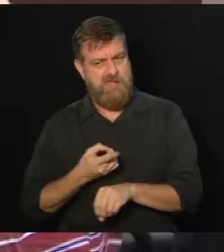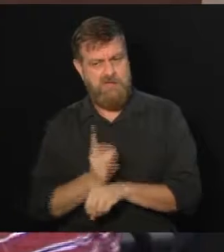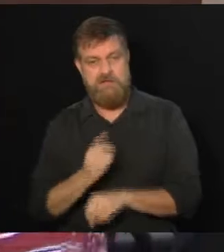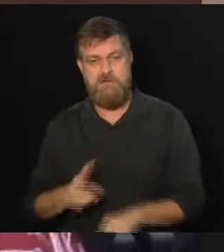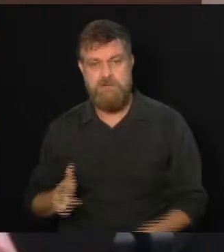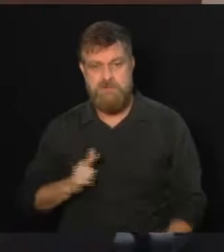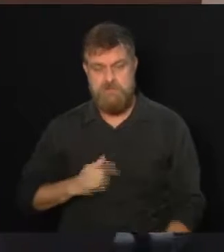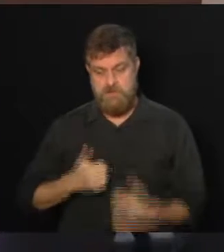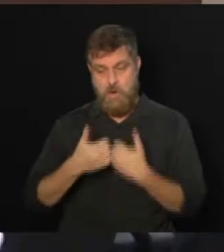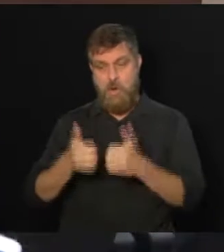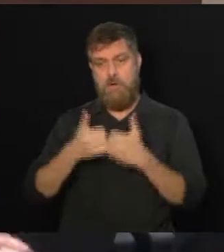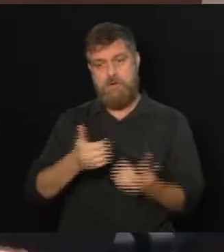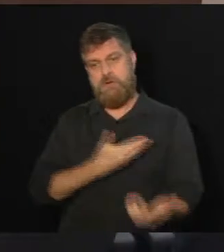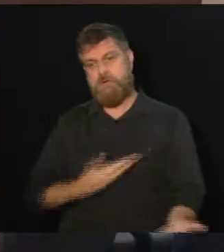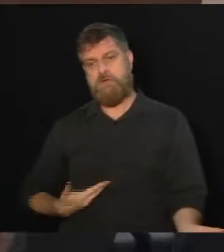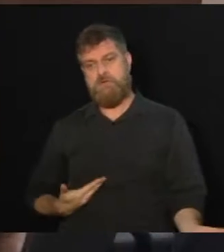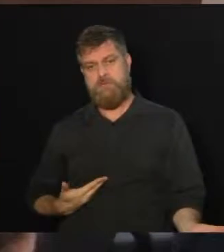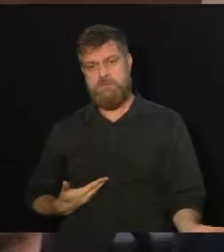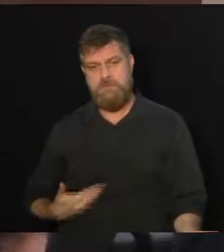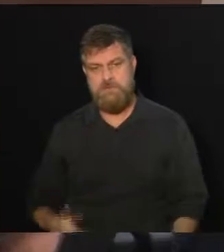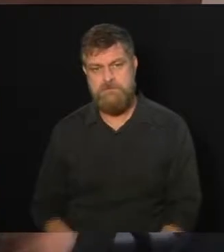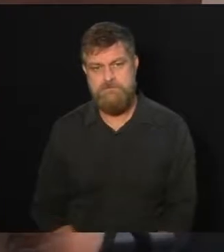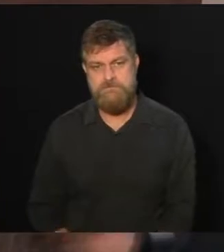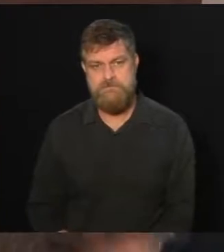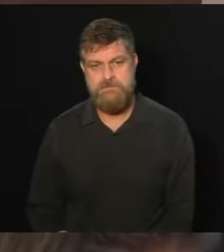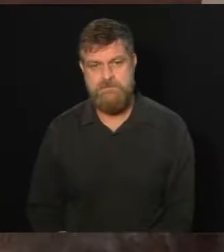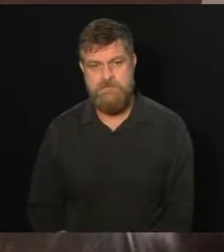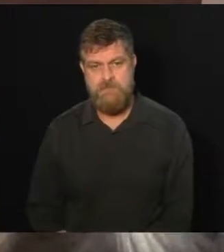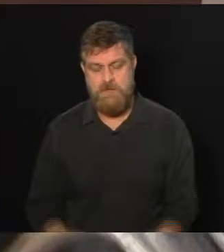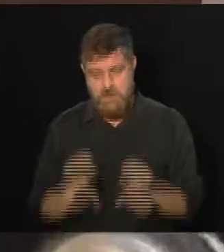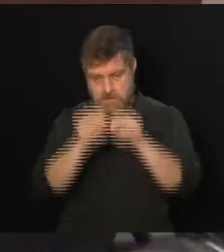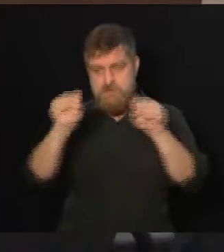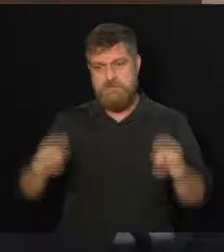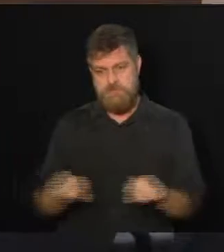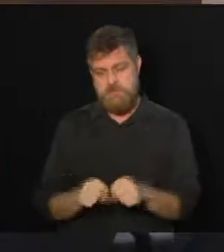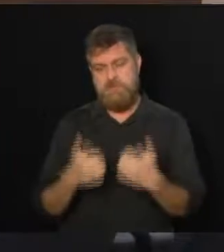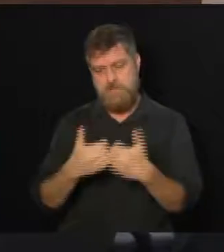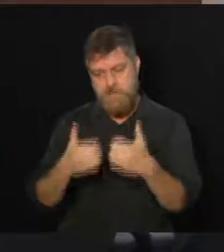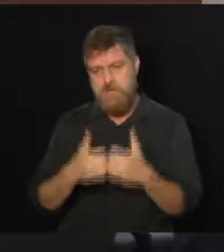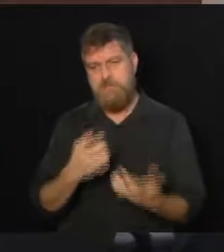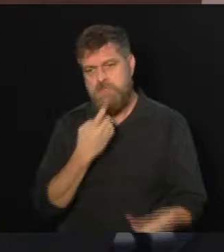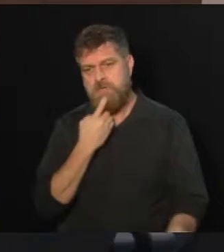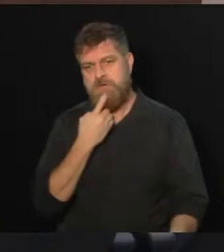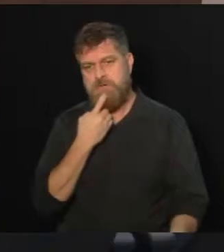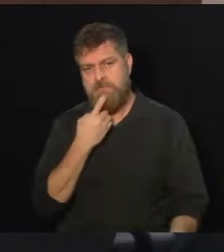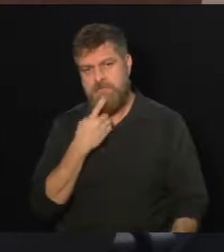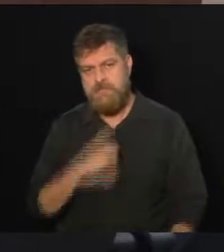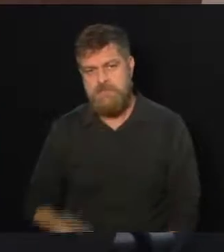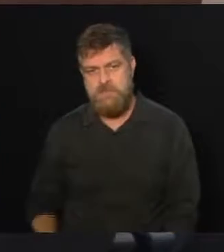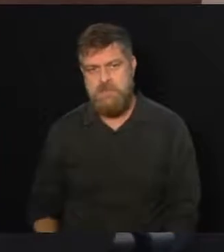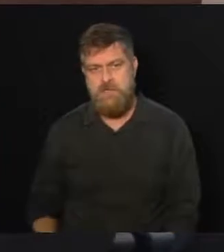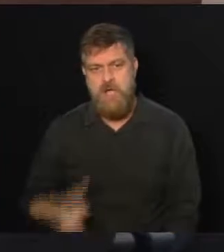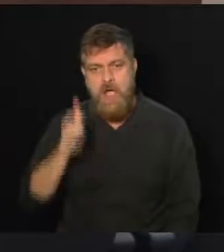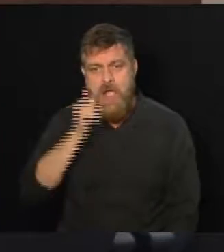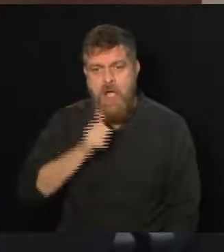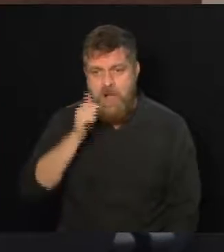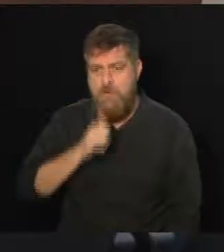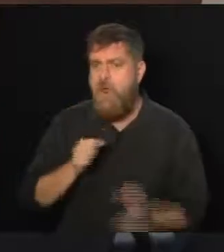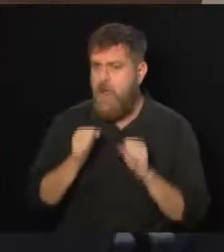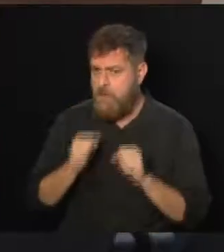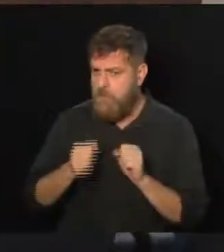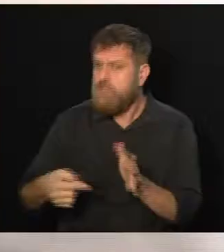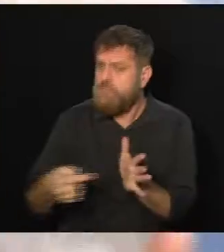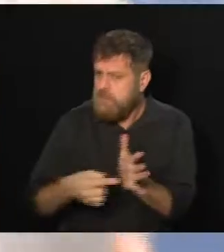importunadas nos ônibus, nos sistema de transporte da nossa cidade, para que ela faça